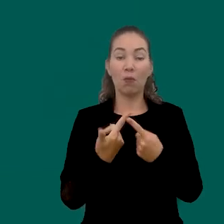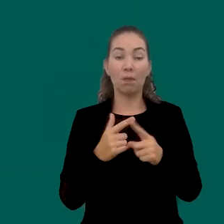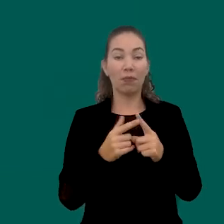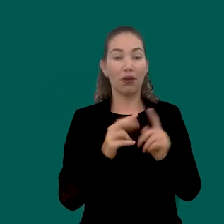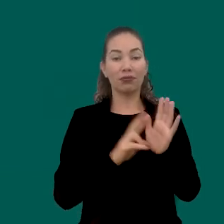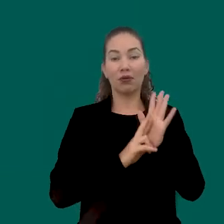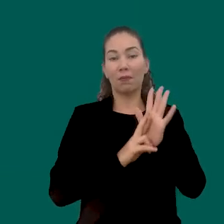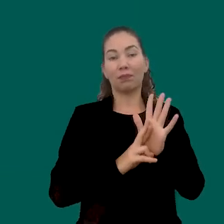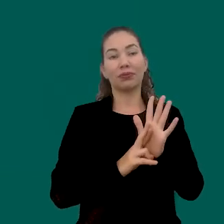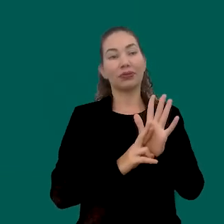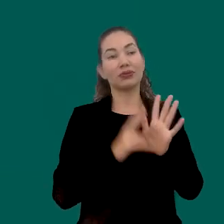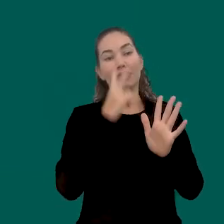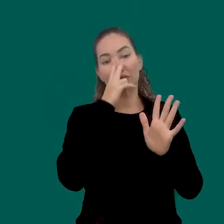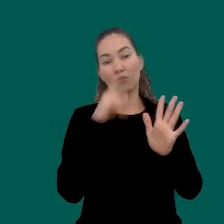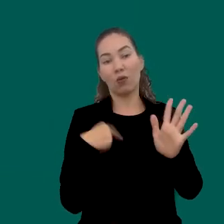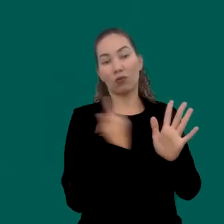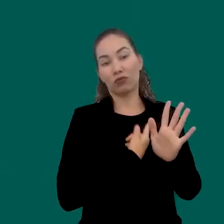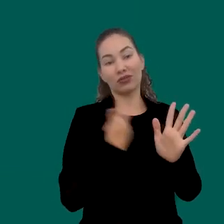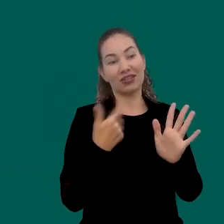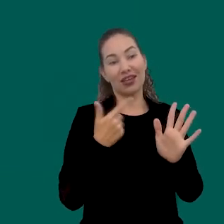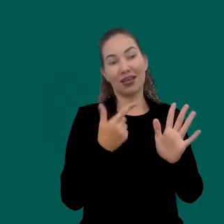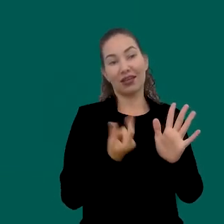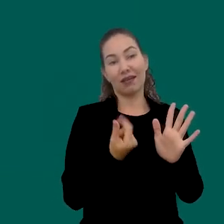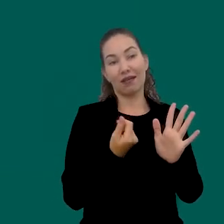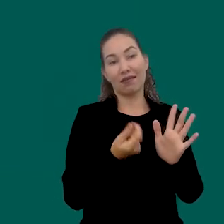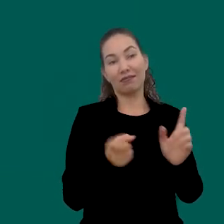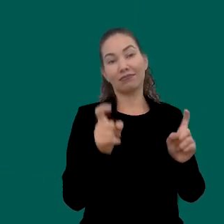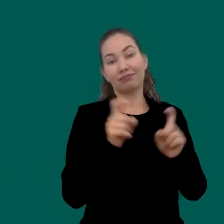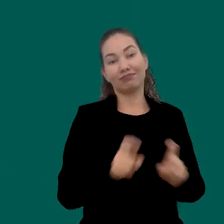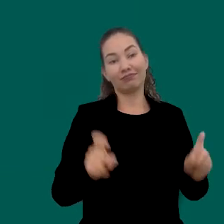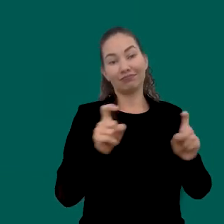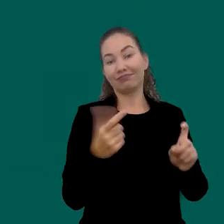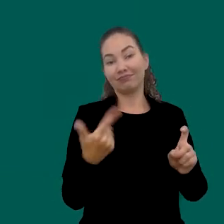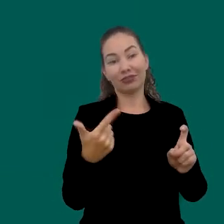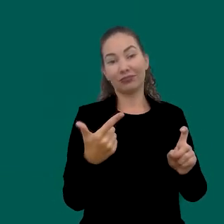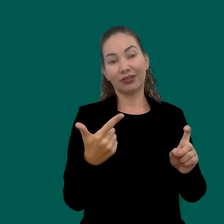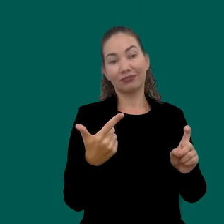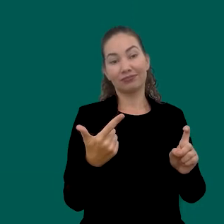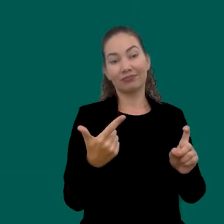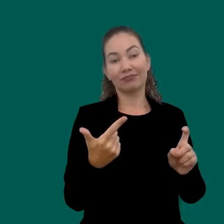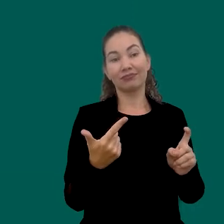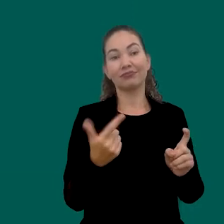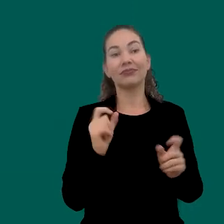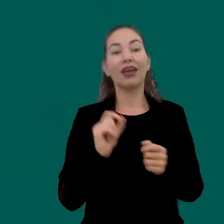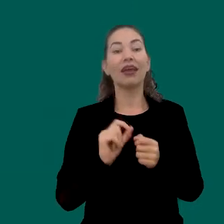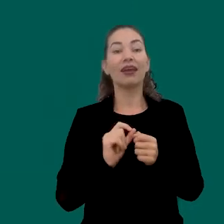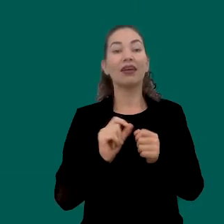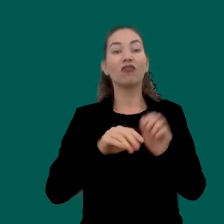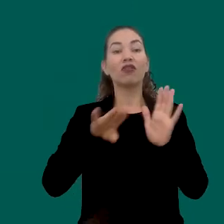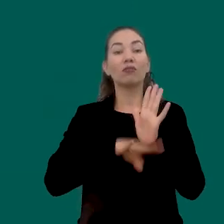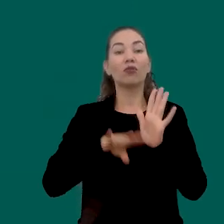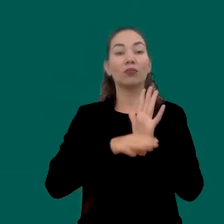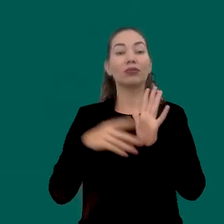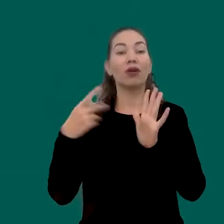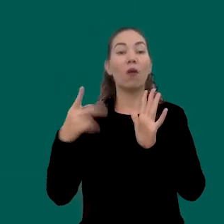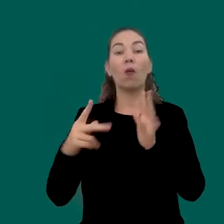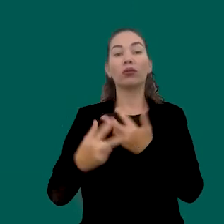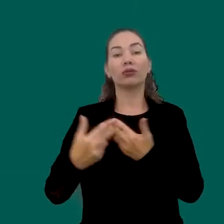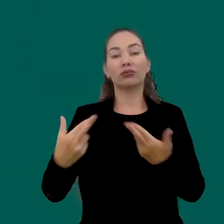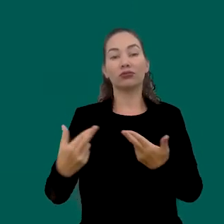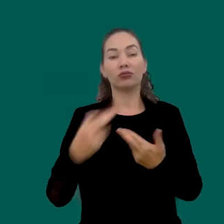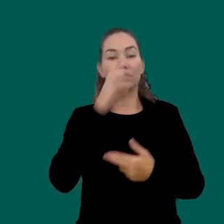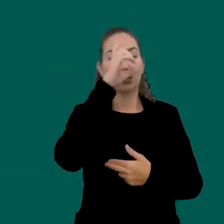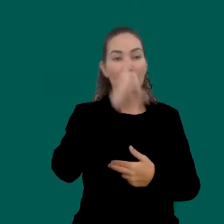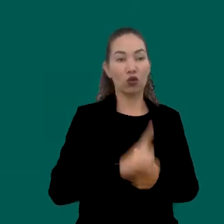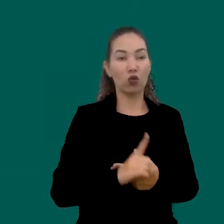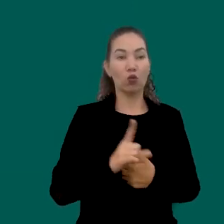presença digital que nem a gente tem. Eles não têm essa presença digital. E no digital deles, vocês não encontram promoções no digital deles. E o cliente